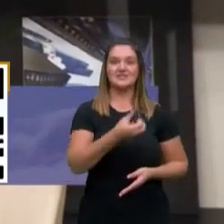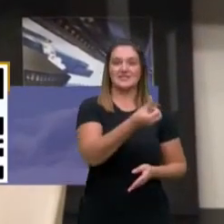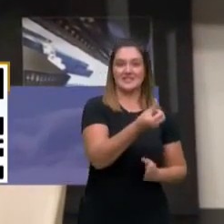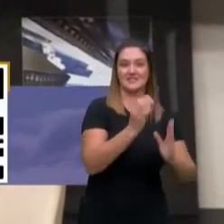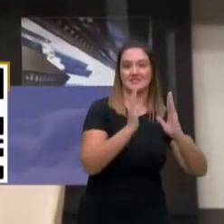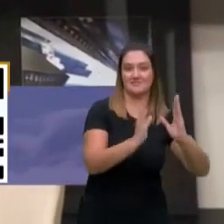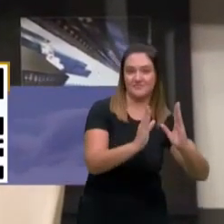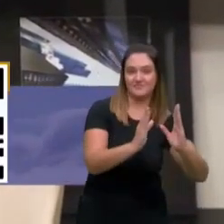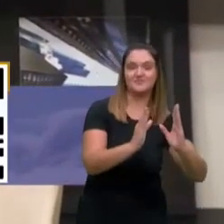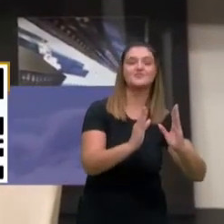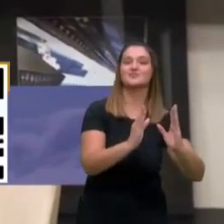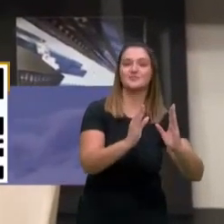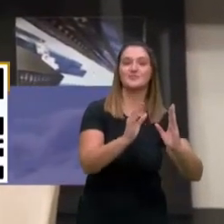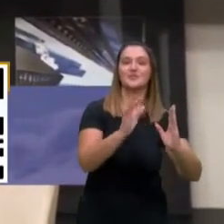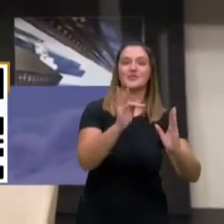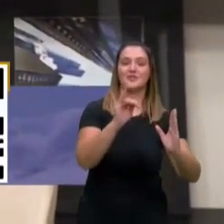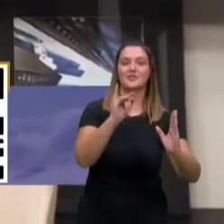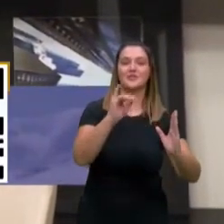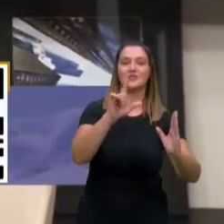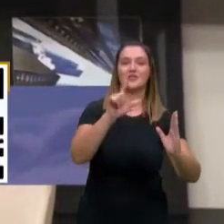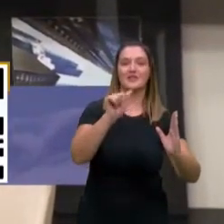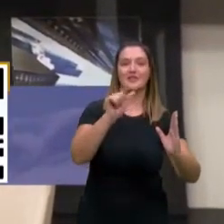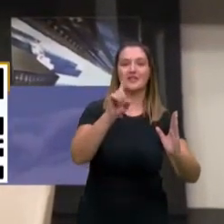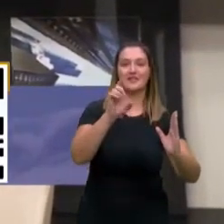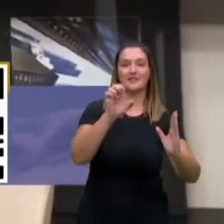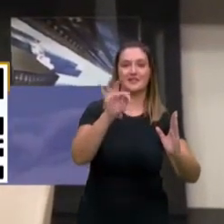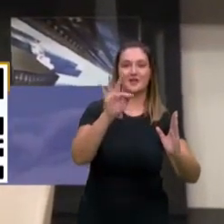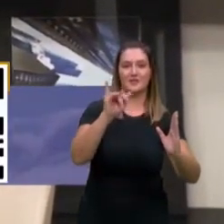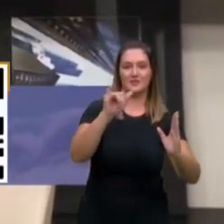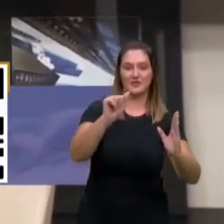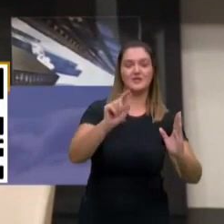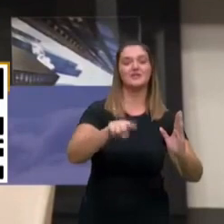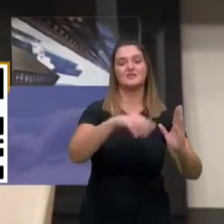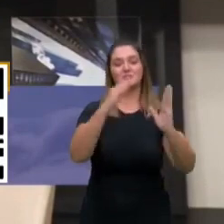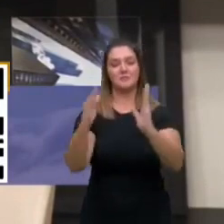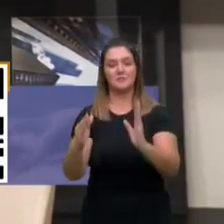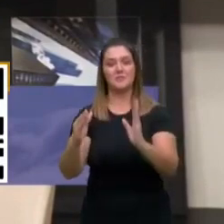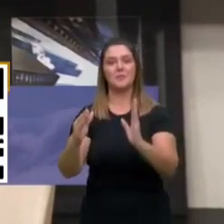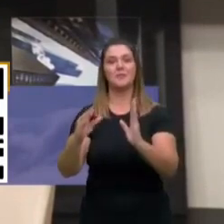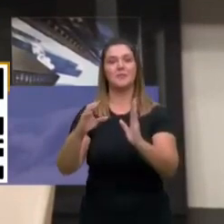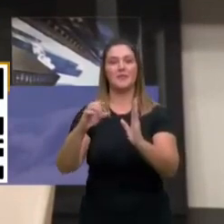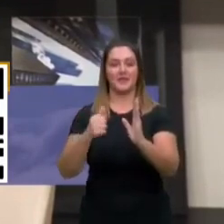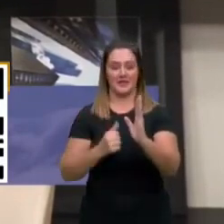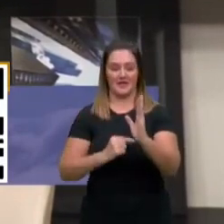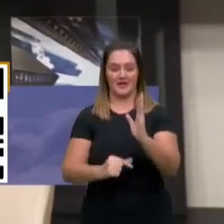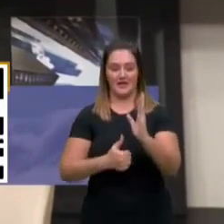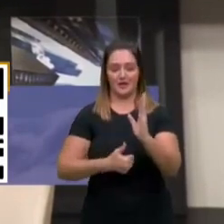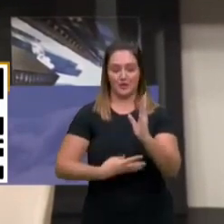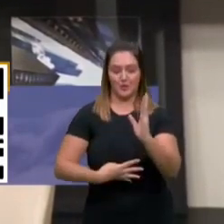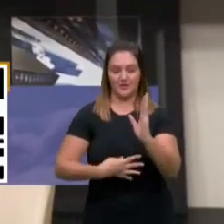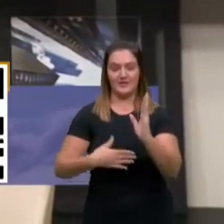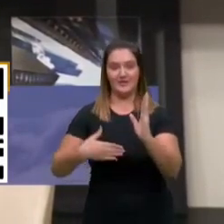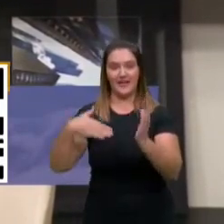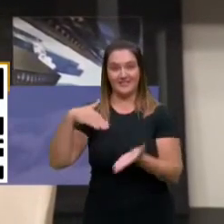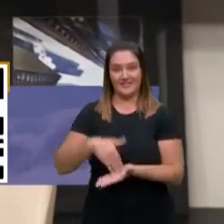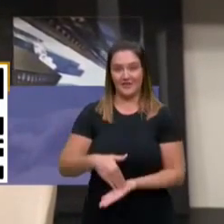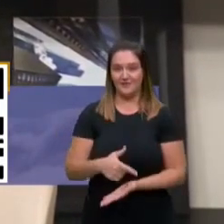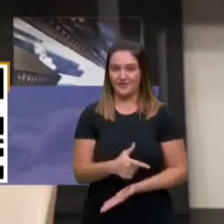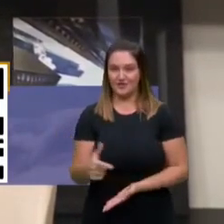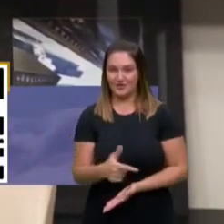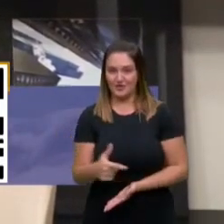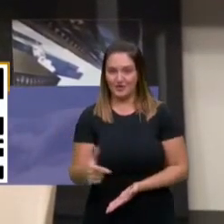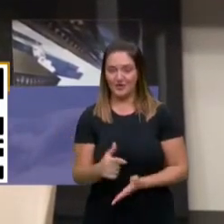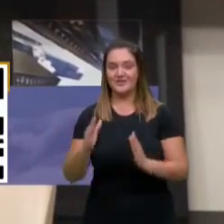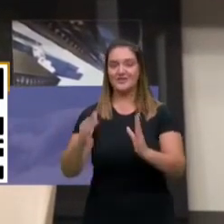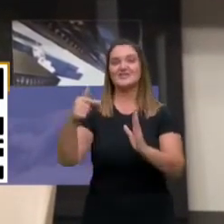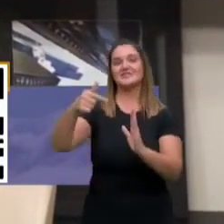a sexta carta, que é a Filadélfia, e depois do versículo 14 até o versículo 22, a